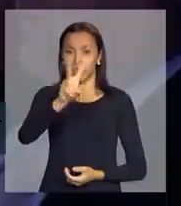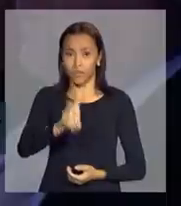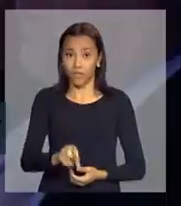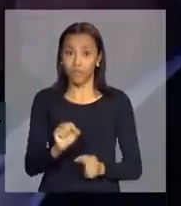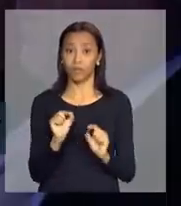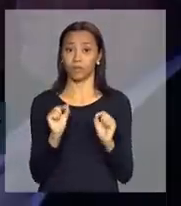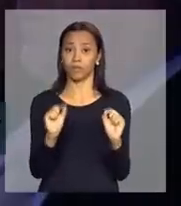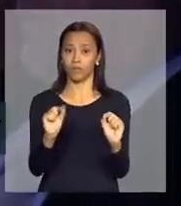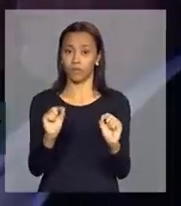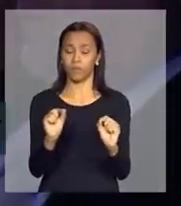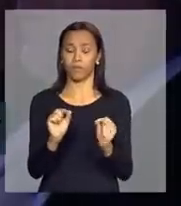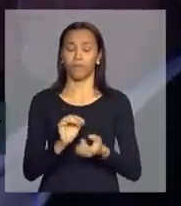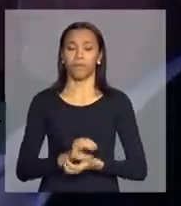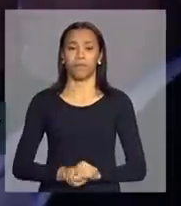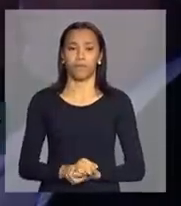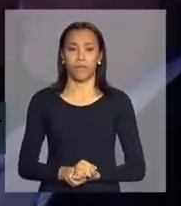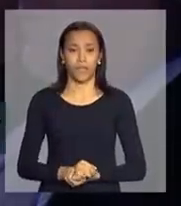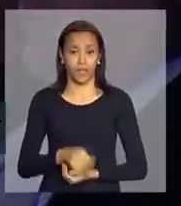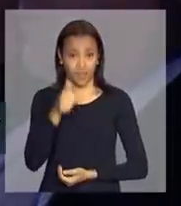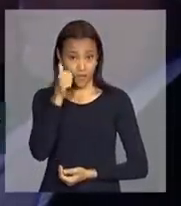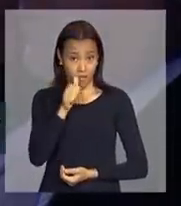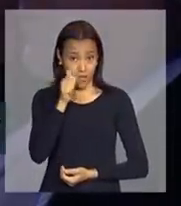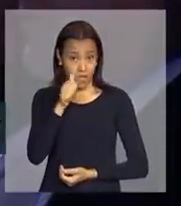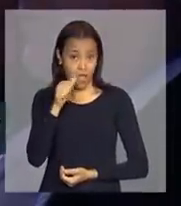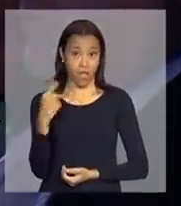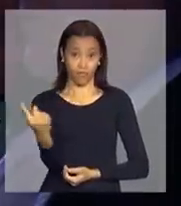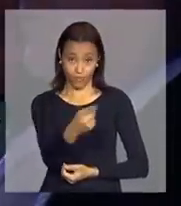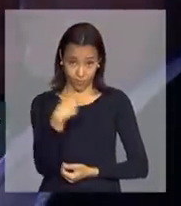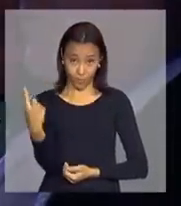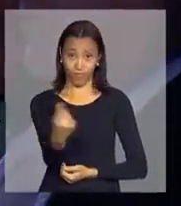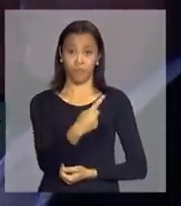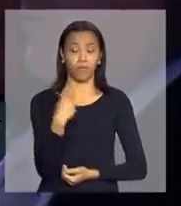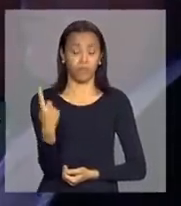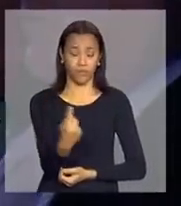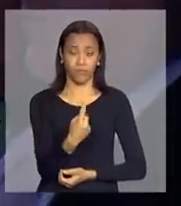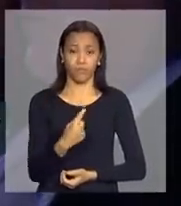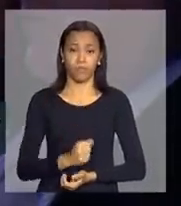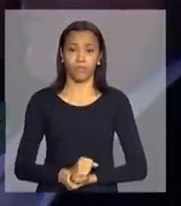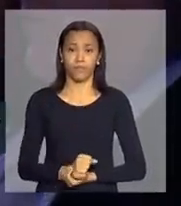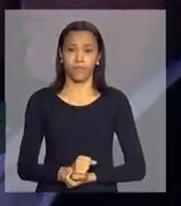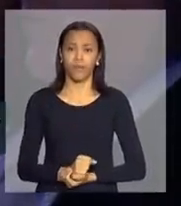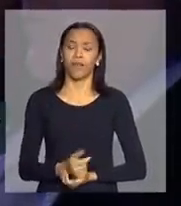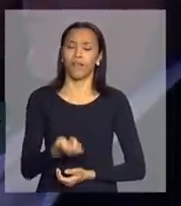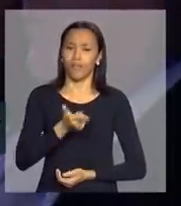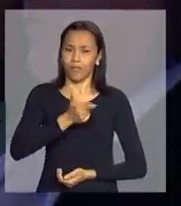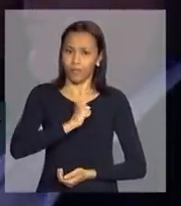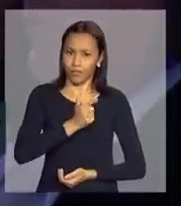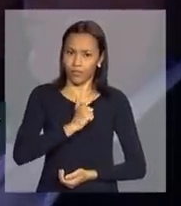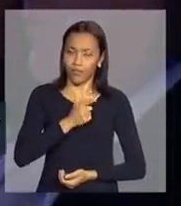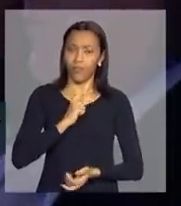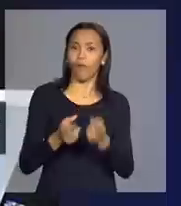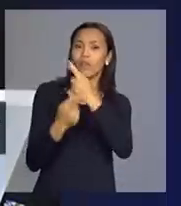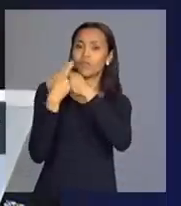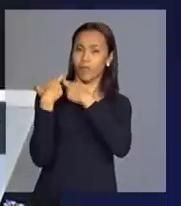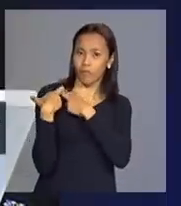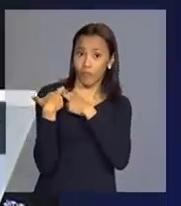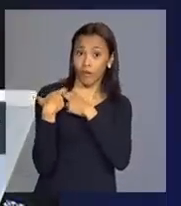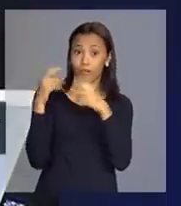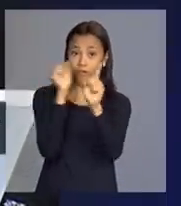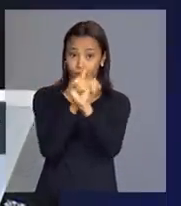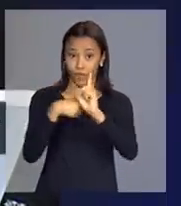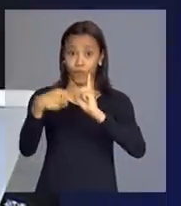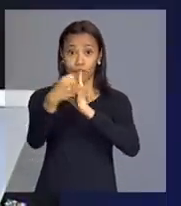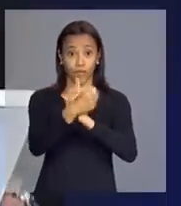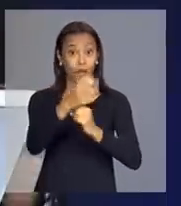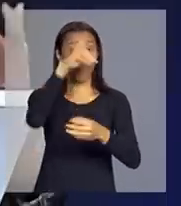que as mulheres, elas têm um papel social